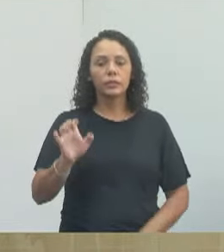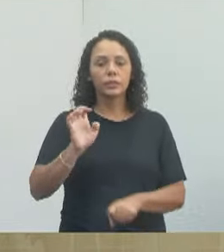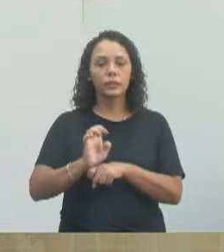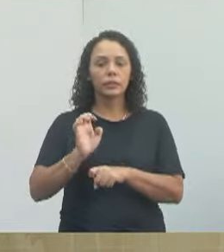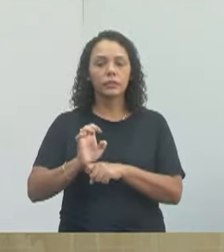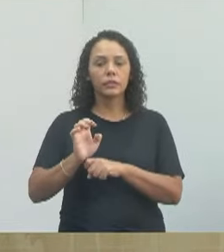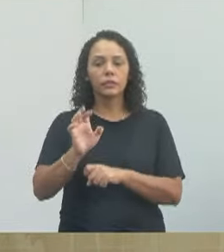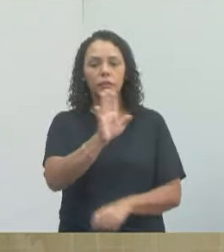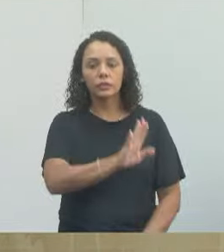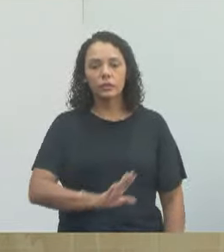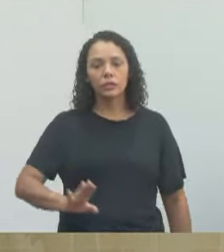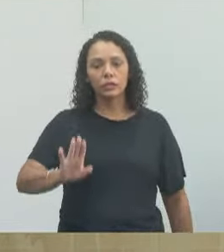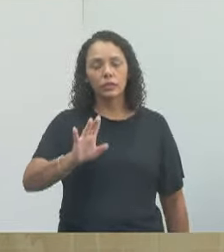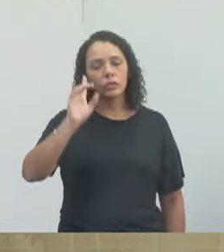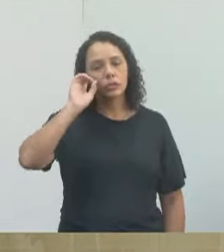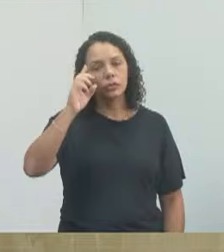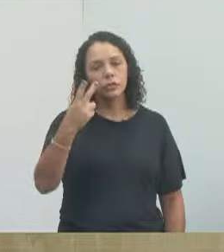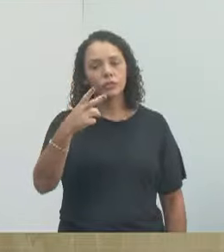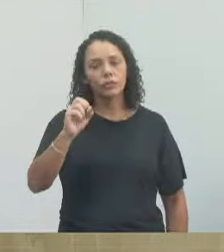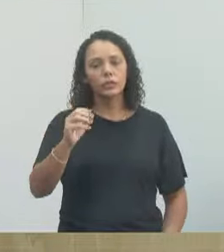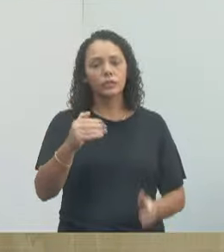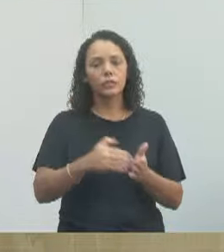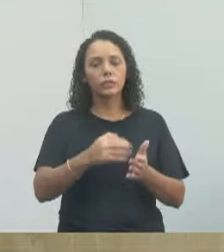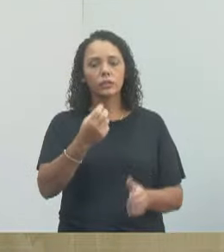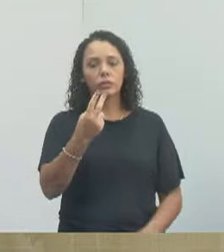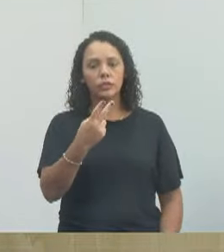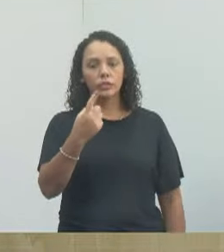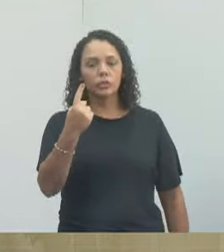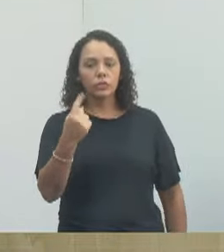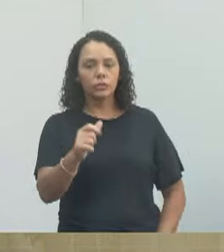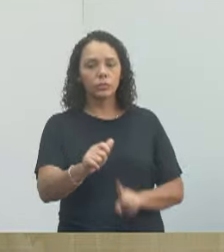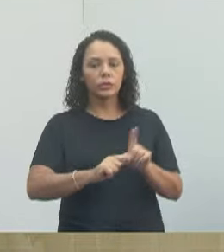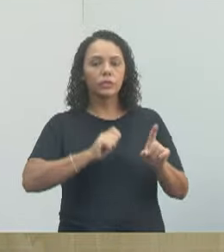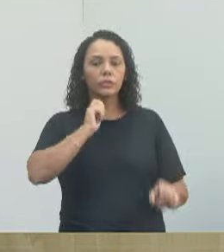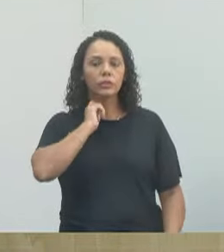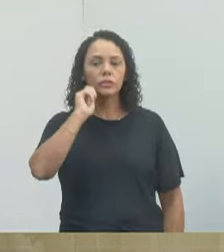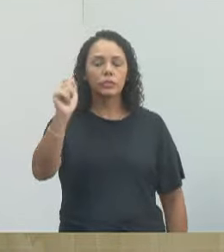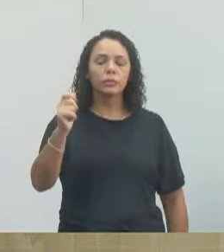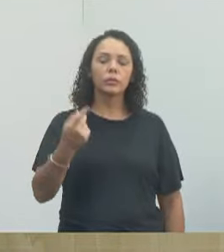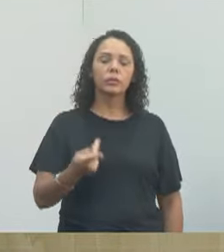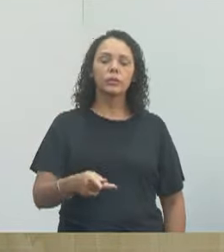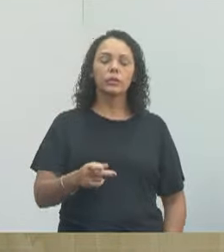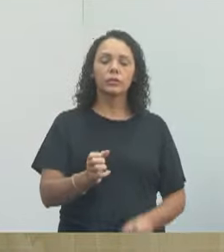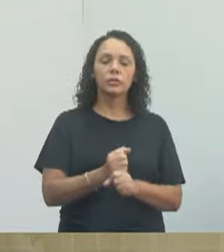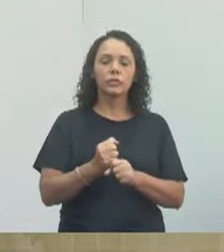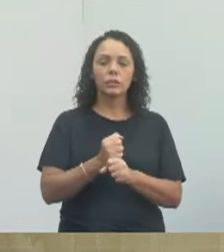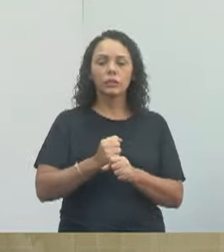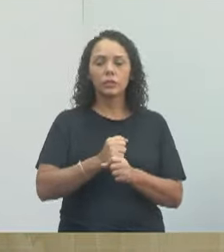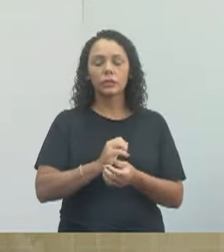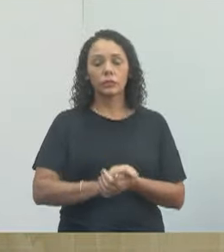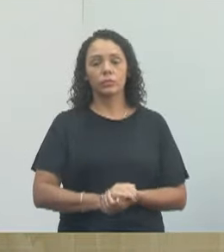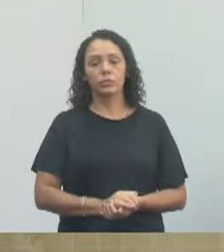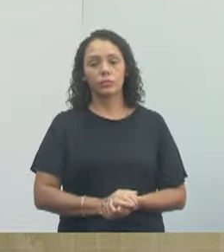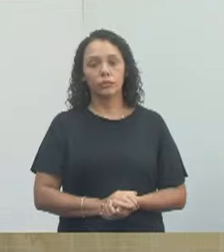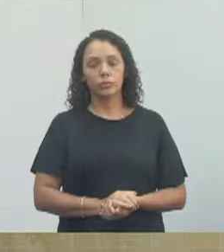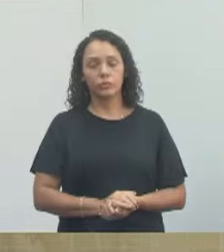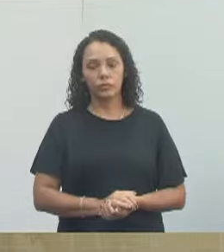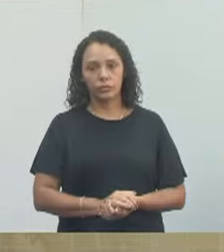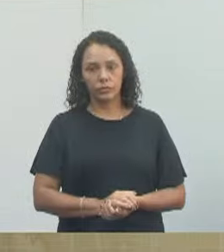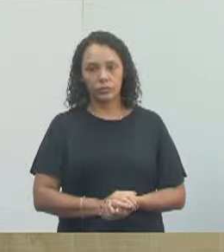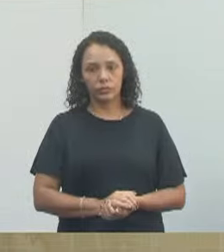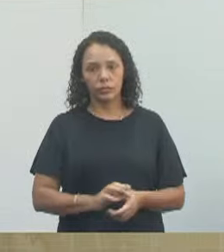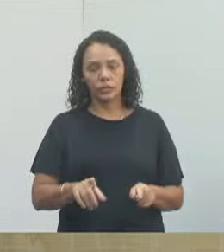regional realizado nos dias 20 e 21 de Abril deste ano em monjitas Cruz de São Paulo Antonio vicentim pela